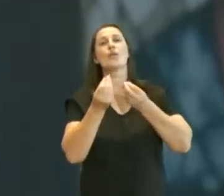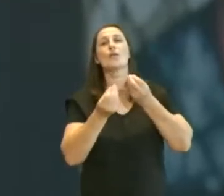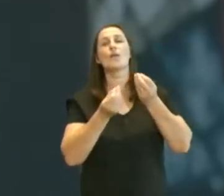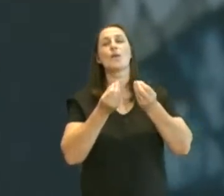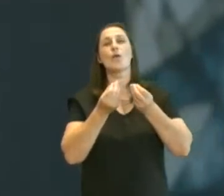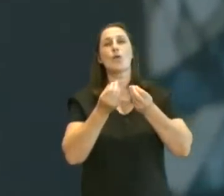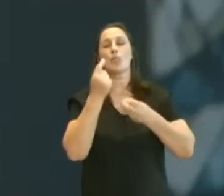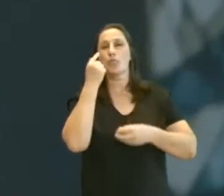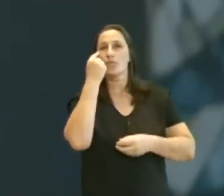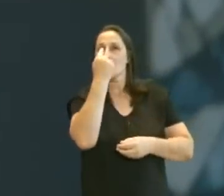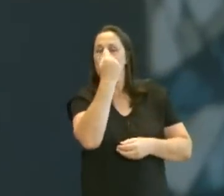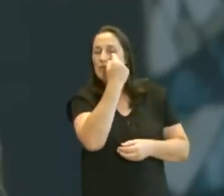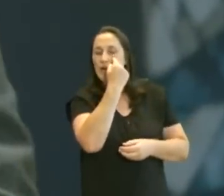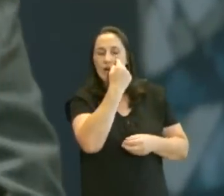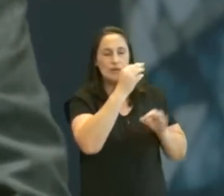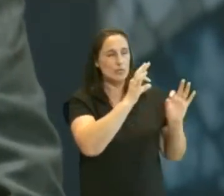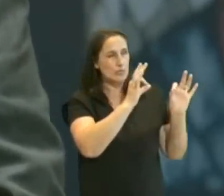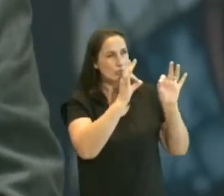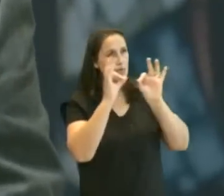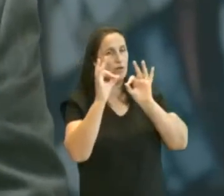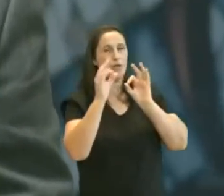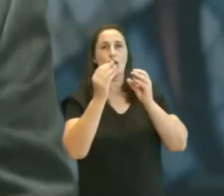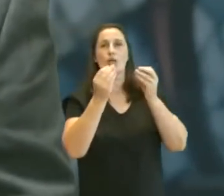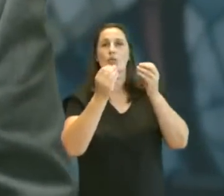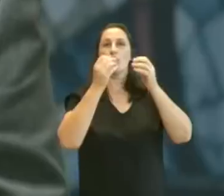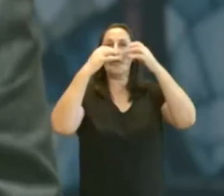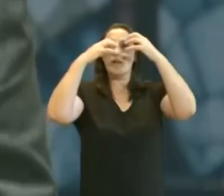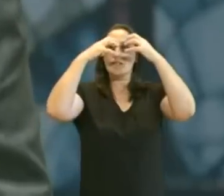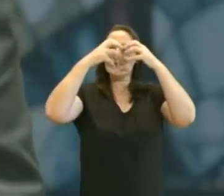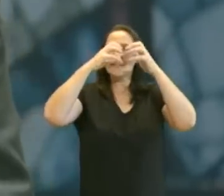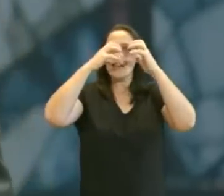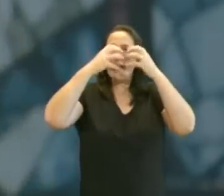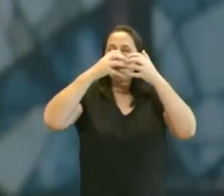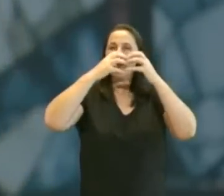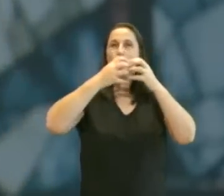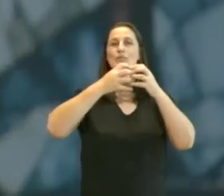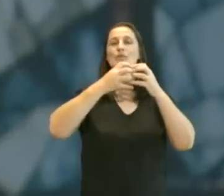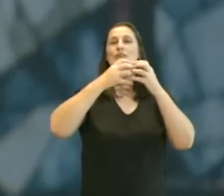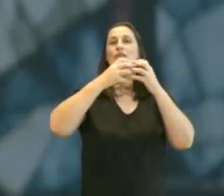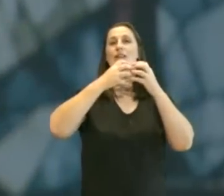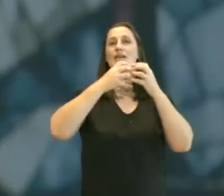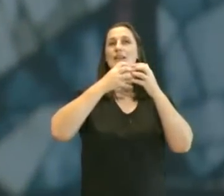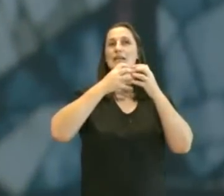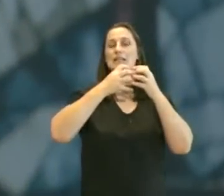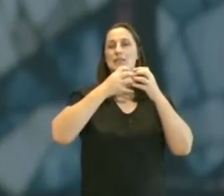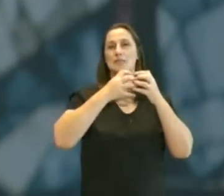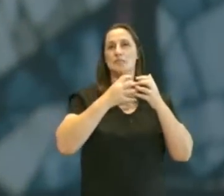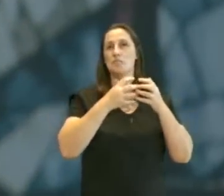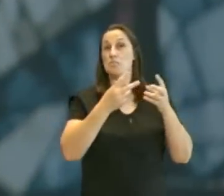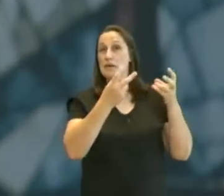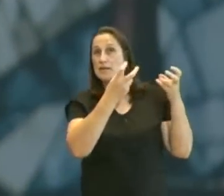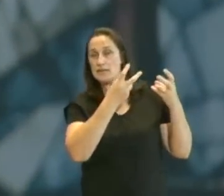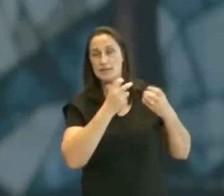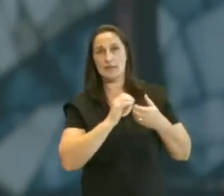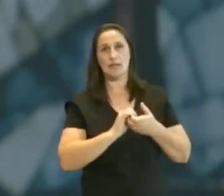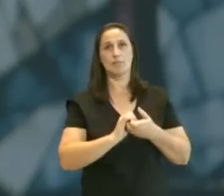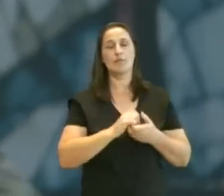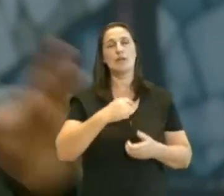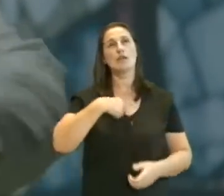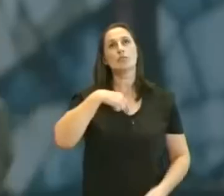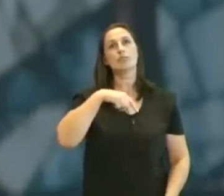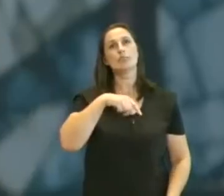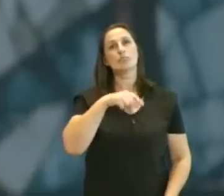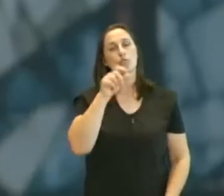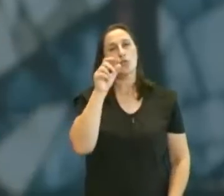funciona e como é que o nosso cérebro interpreta o que a gente enxerga. E eu achei muito interessante que os